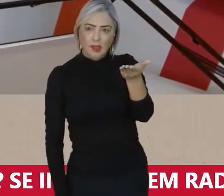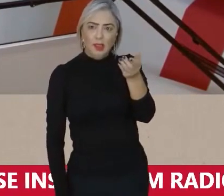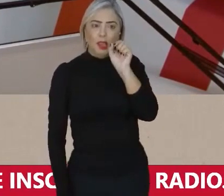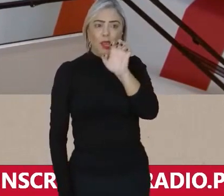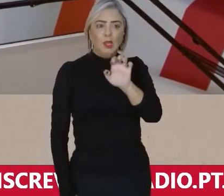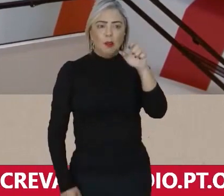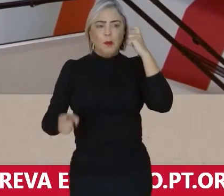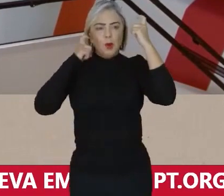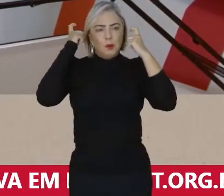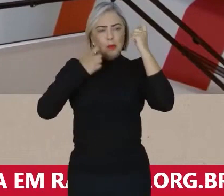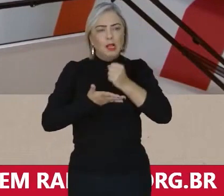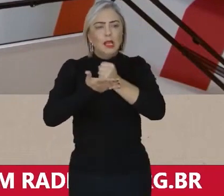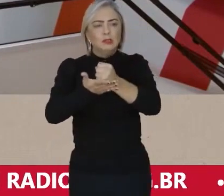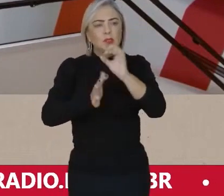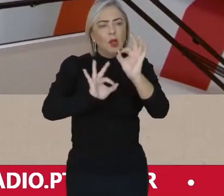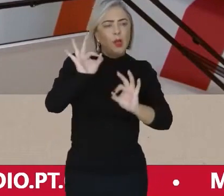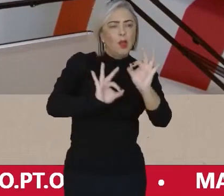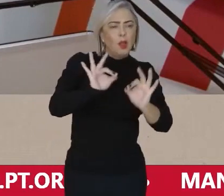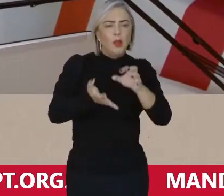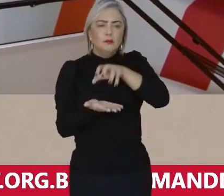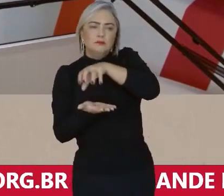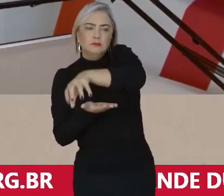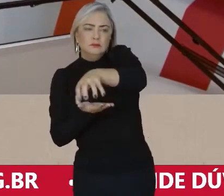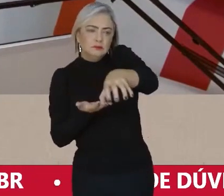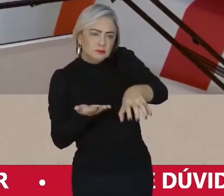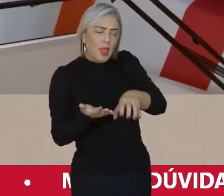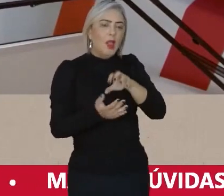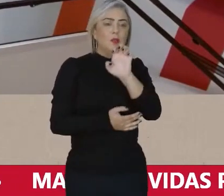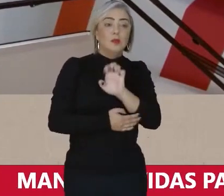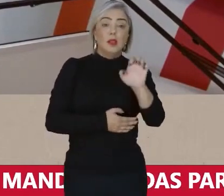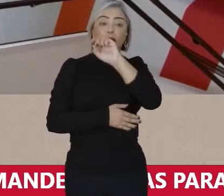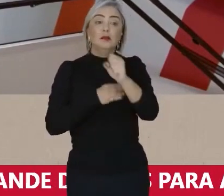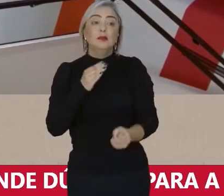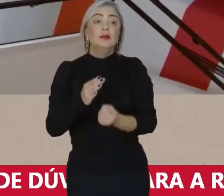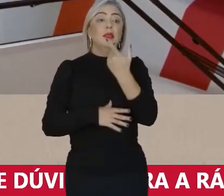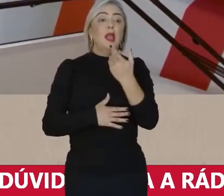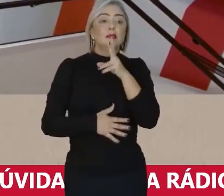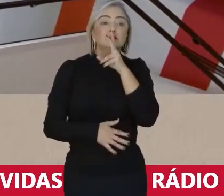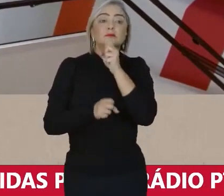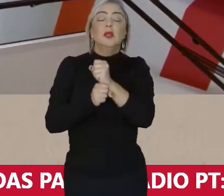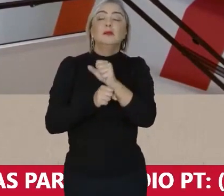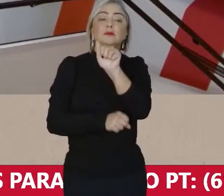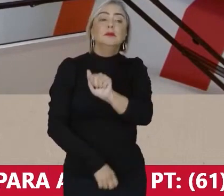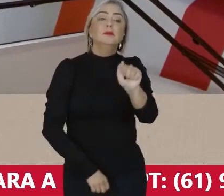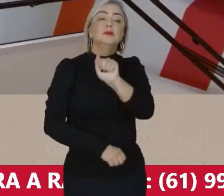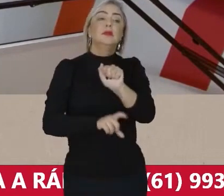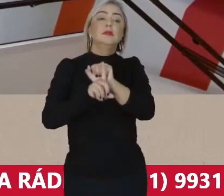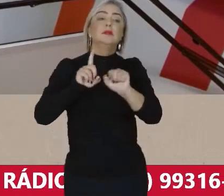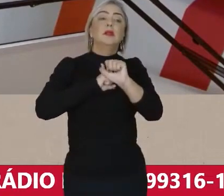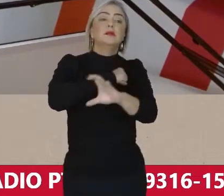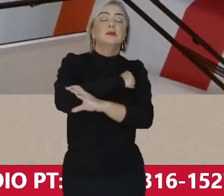estado preocupado com isso, nos ajude a organizar a seccional no seu estado, né? Vamos criar essa sinergia também da sociedade civil com